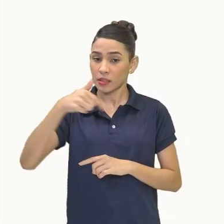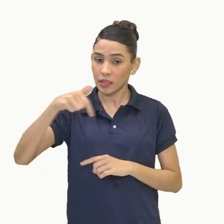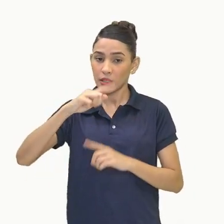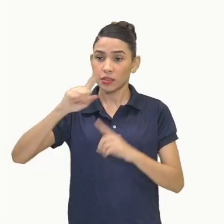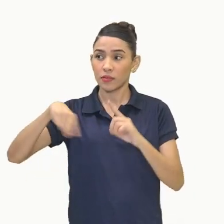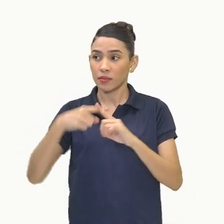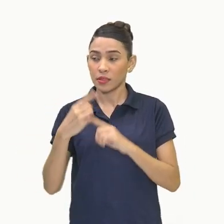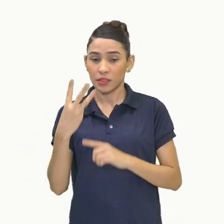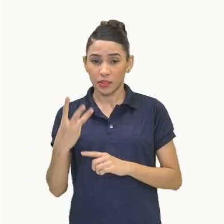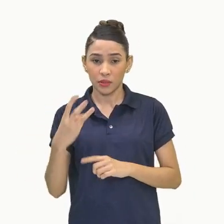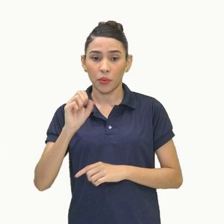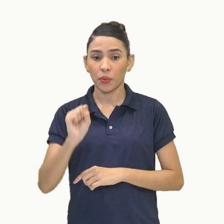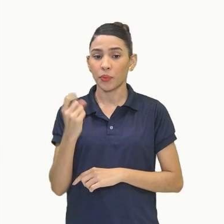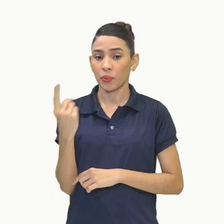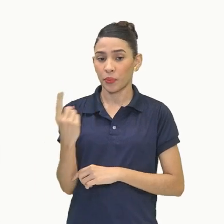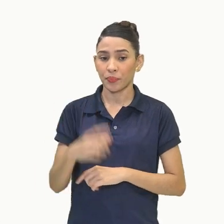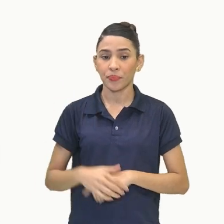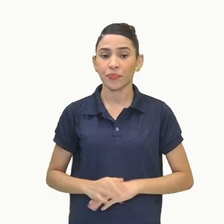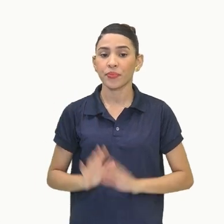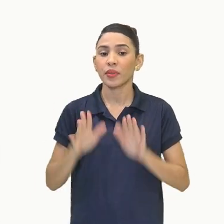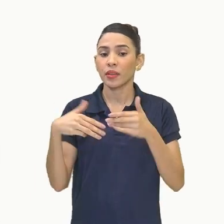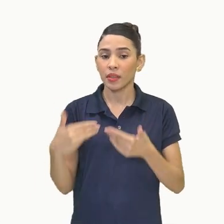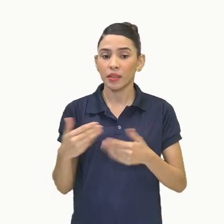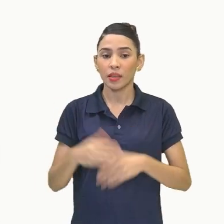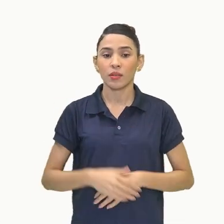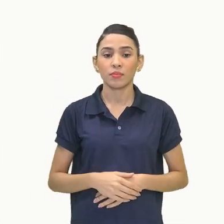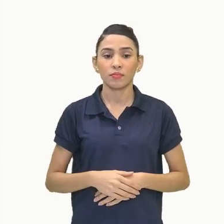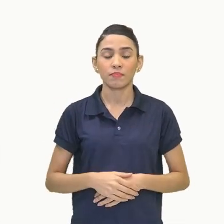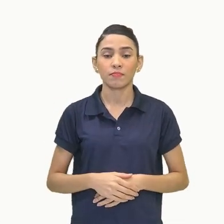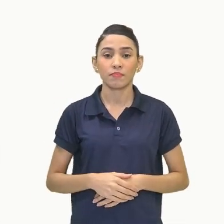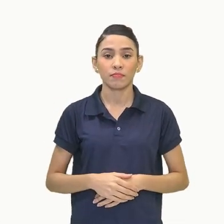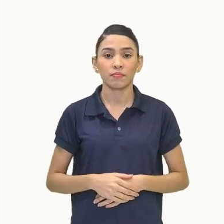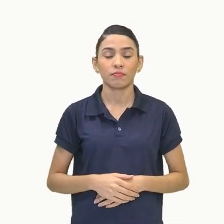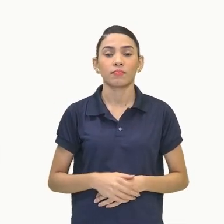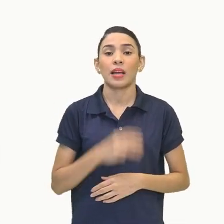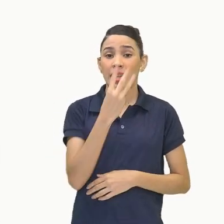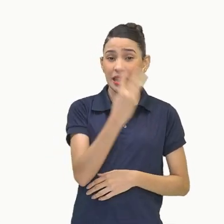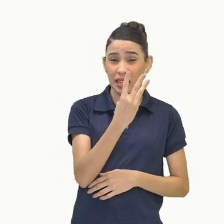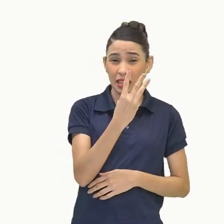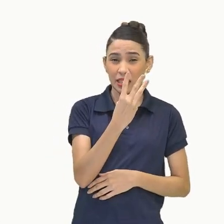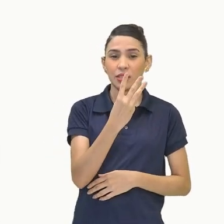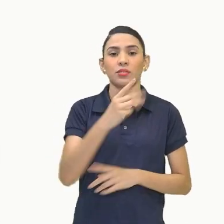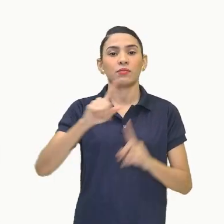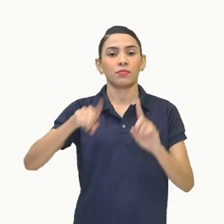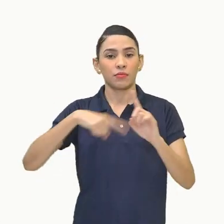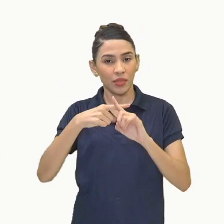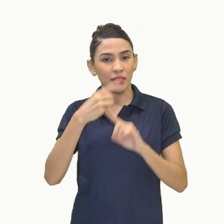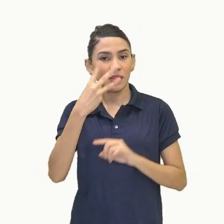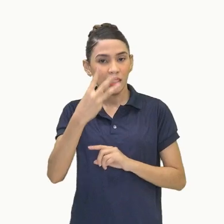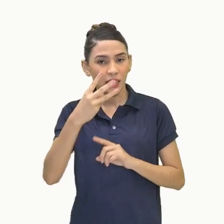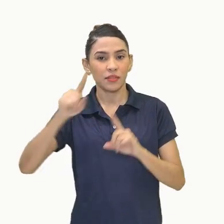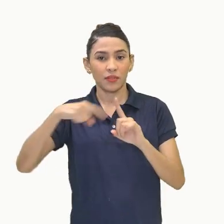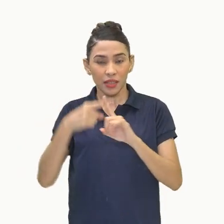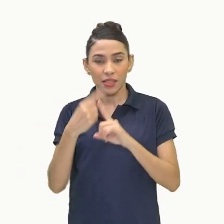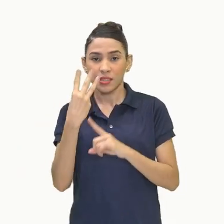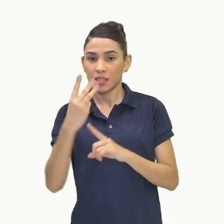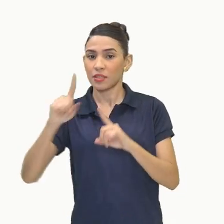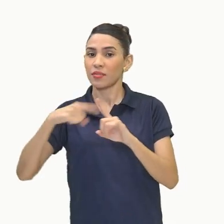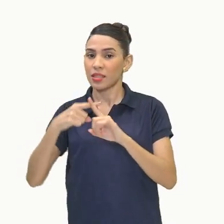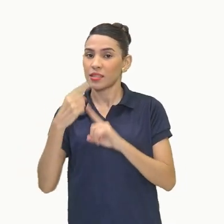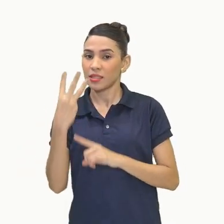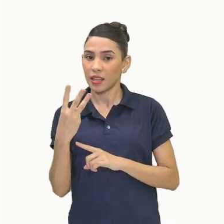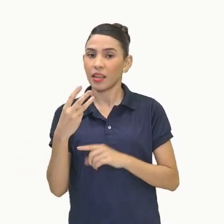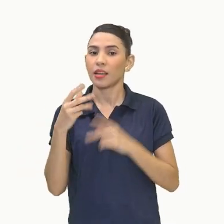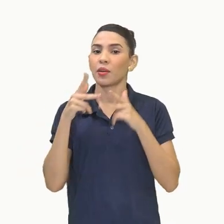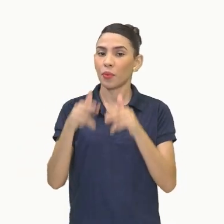3, 81. Então, 3 a quarta potência é igual a 81. O